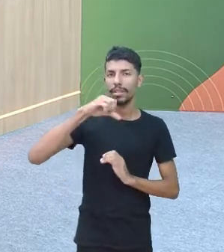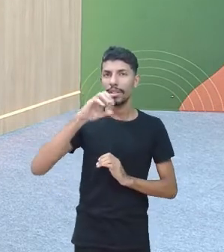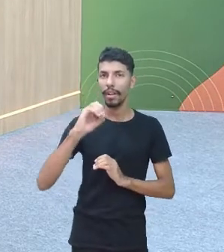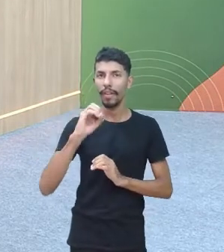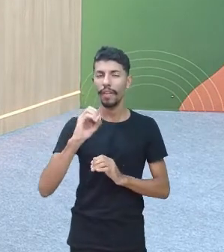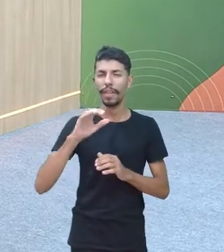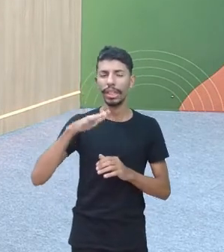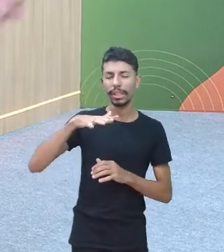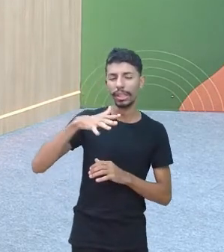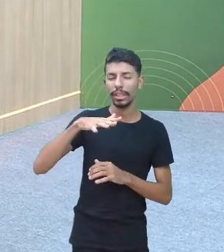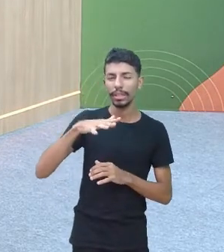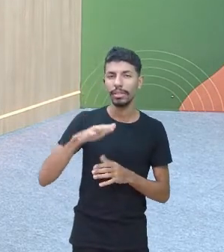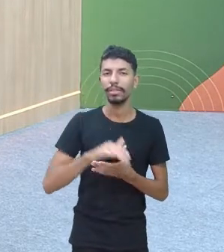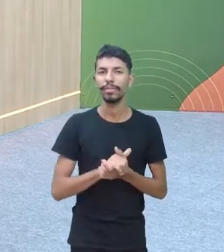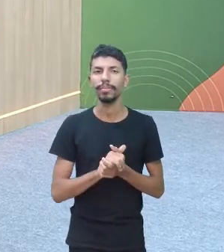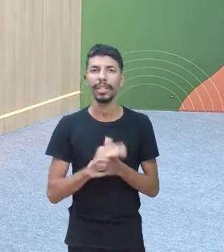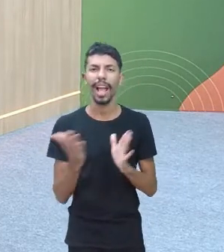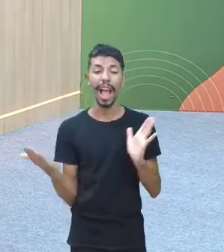1990, por aí,